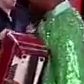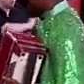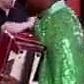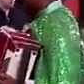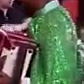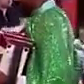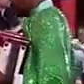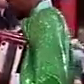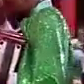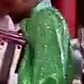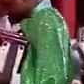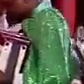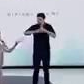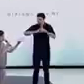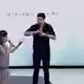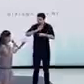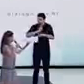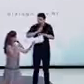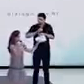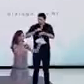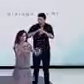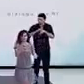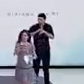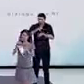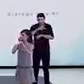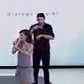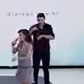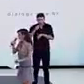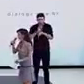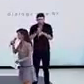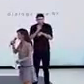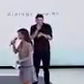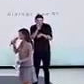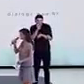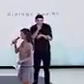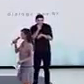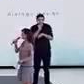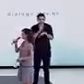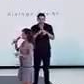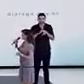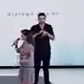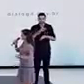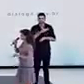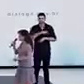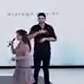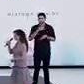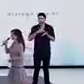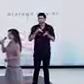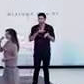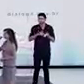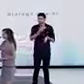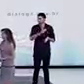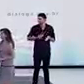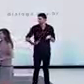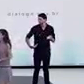Vamos esperar um pouquinho o Reisado conversar com a nossa presidenta e com os ministros, secretário e